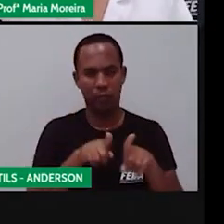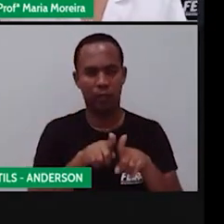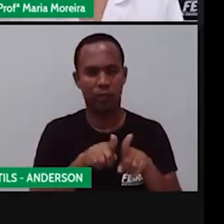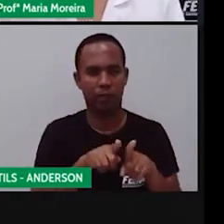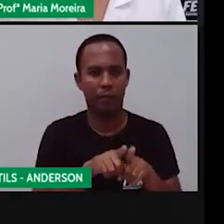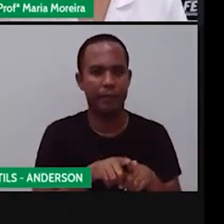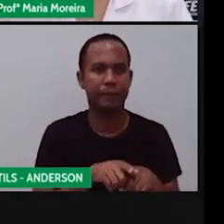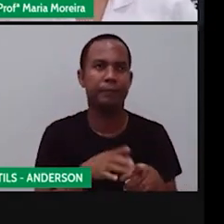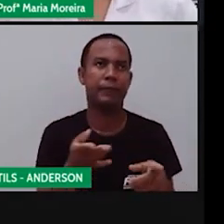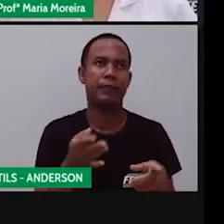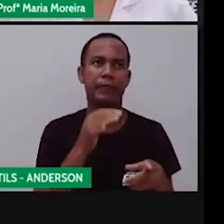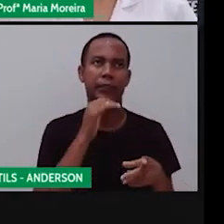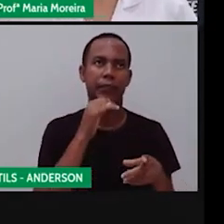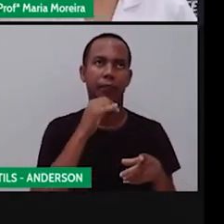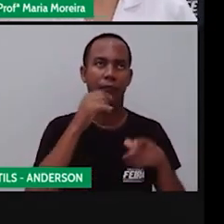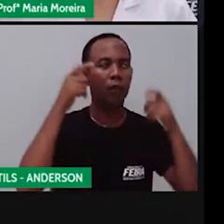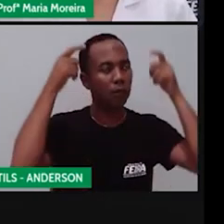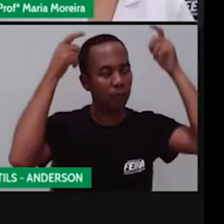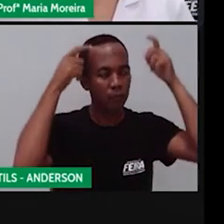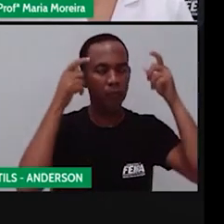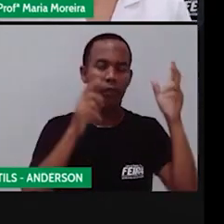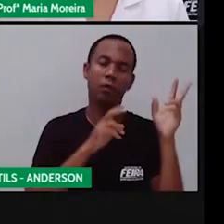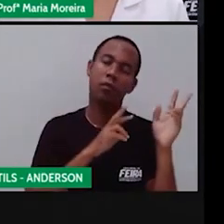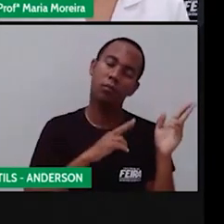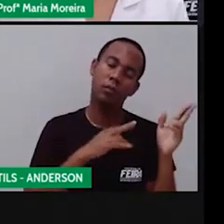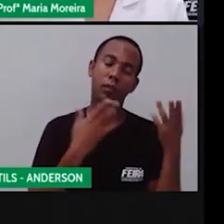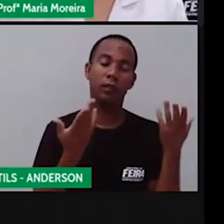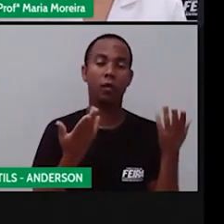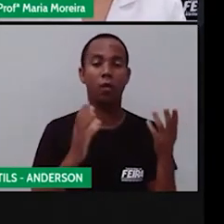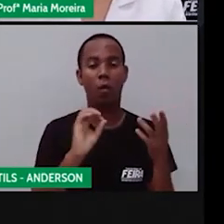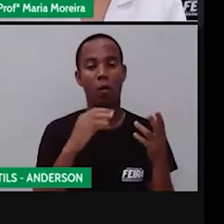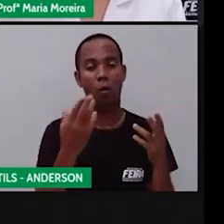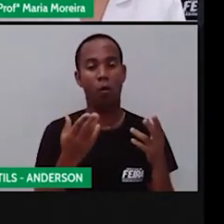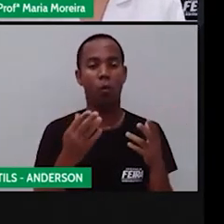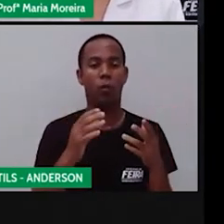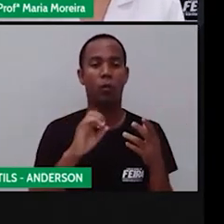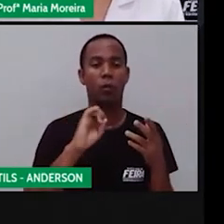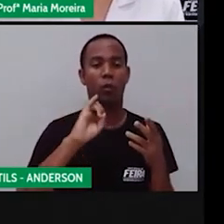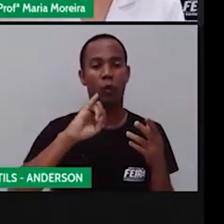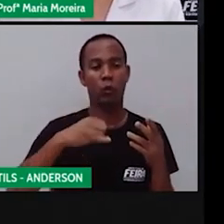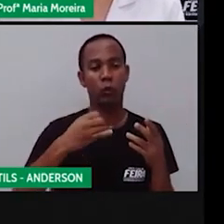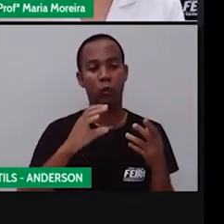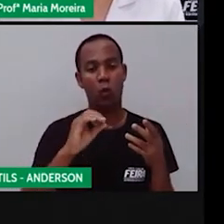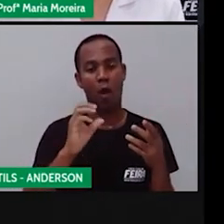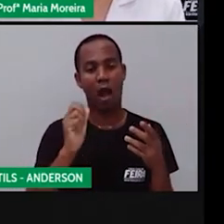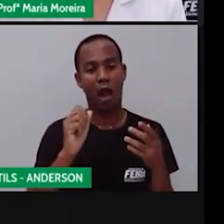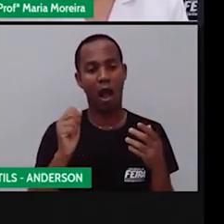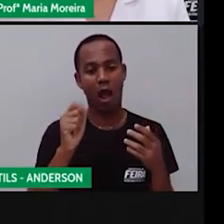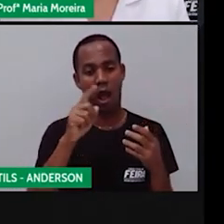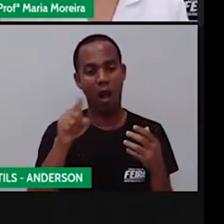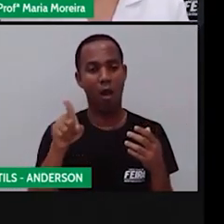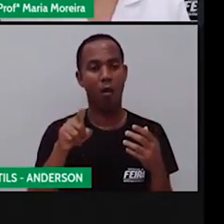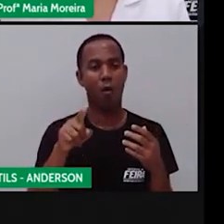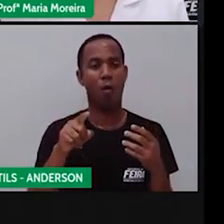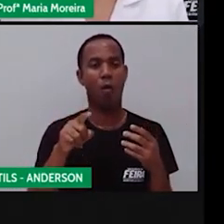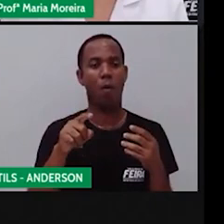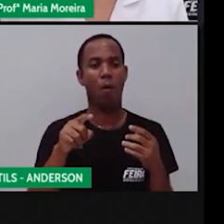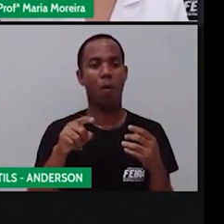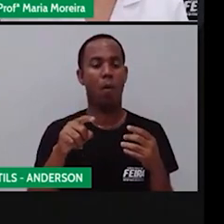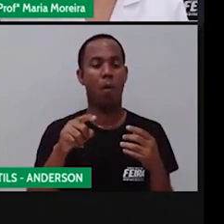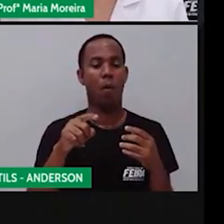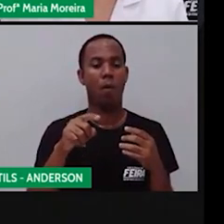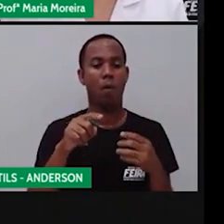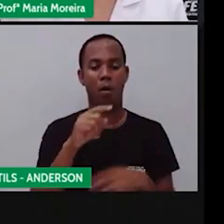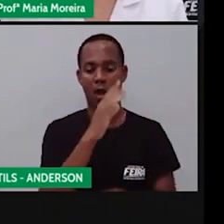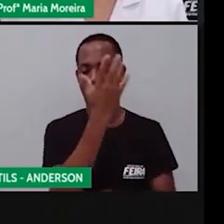Bela Adormecida, não é isso? João e o Pé de Feijão, Branca de